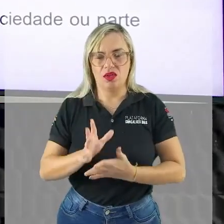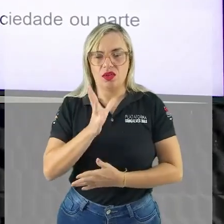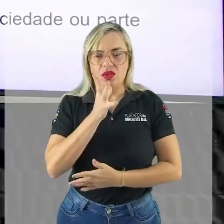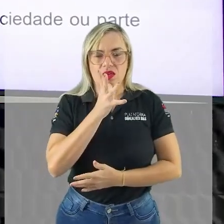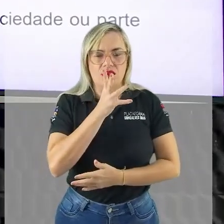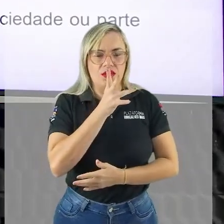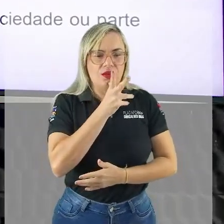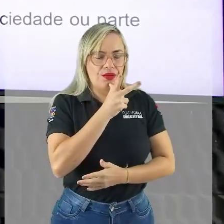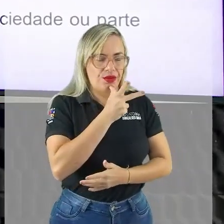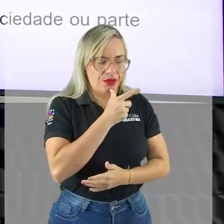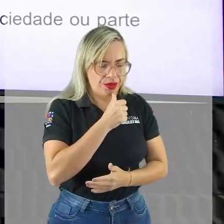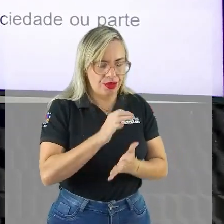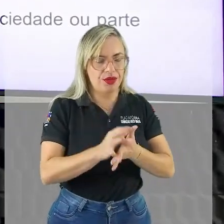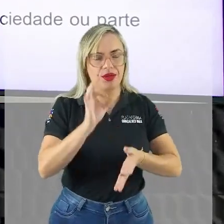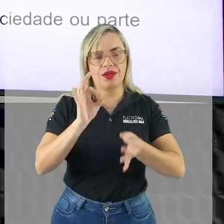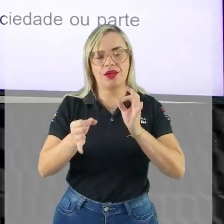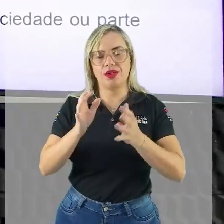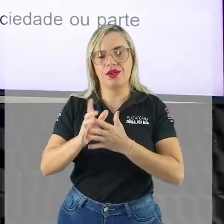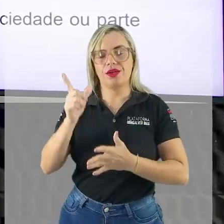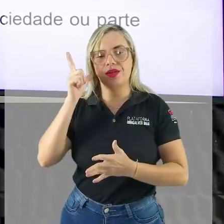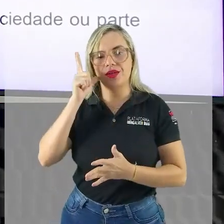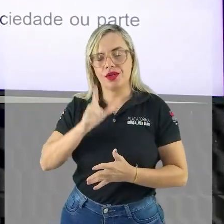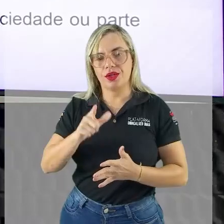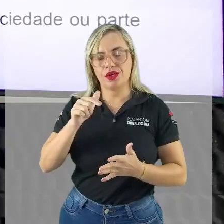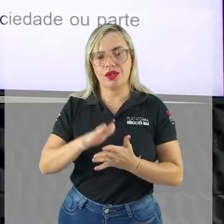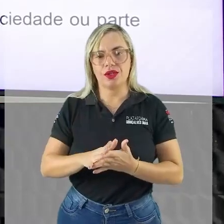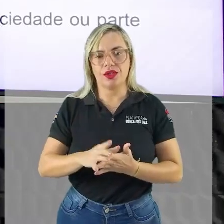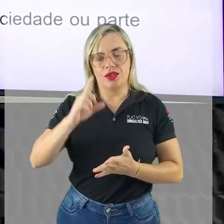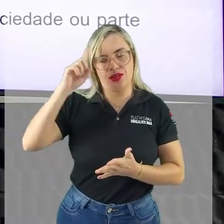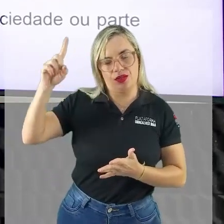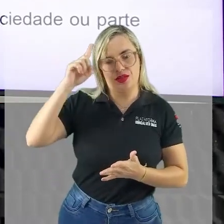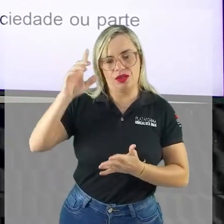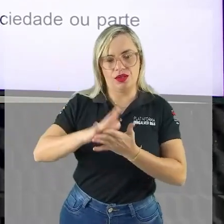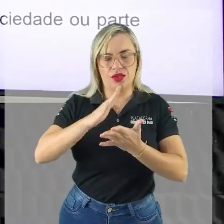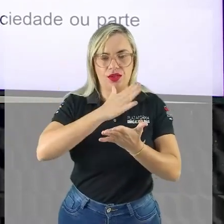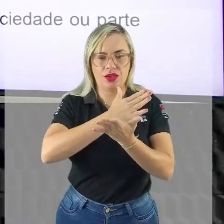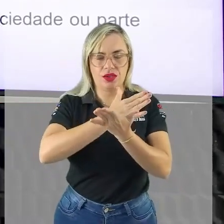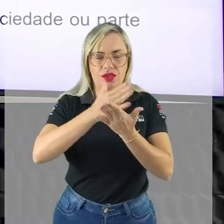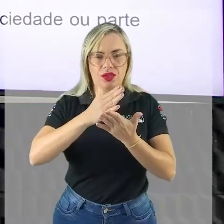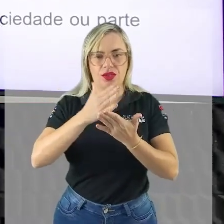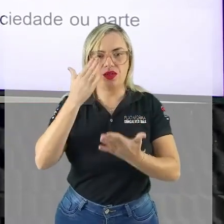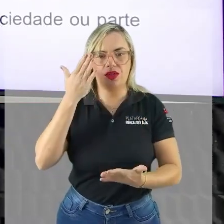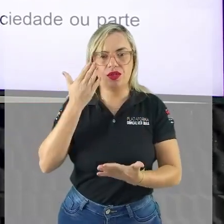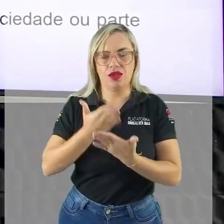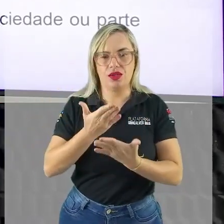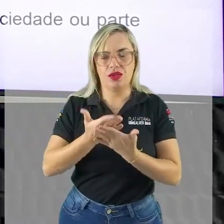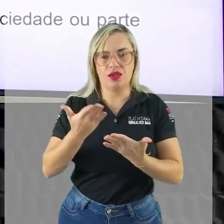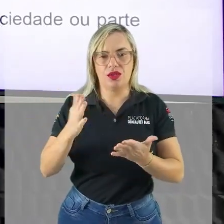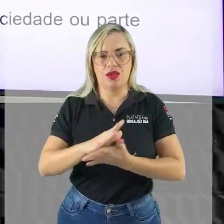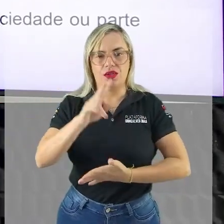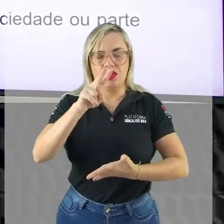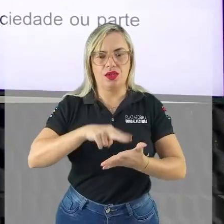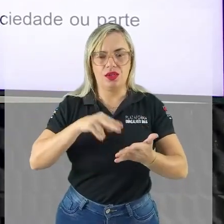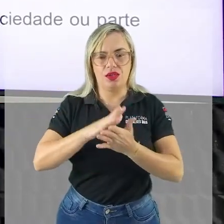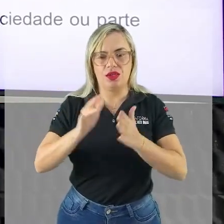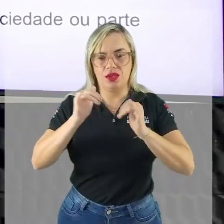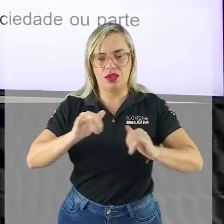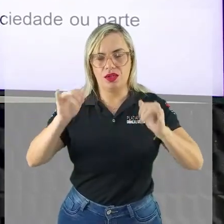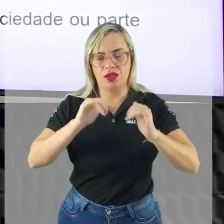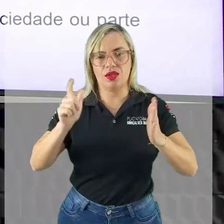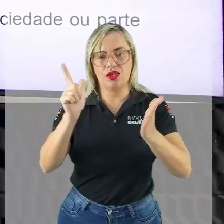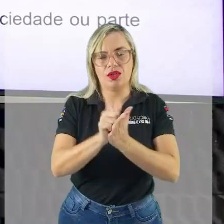no julgamento, isso você consegue acompanhar no dia a dia. Lembra que no comecinho da aula a gente falou sobre ler notícias,